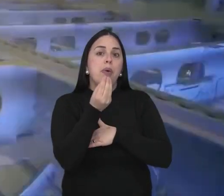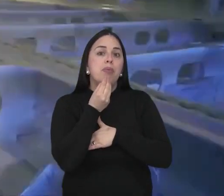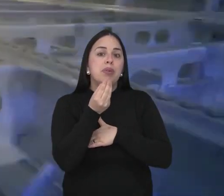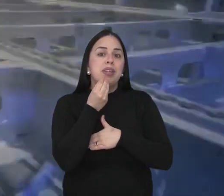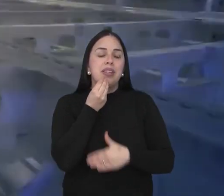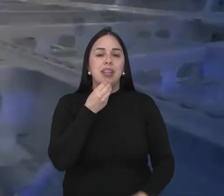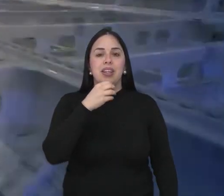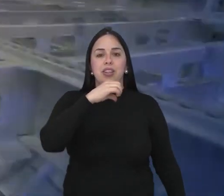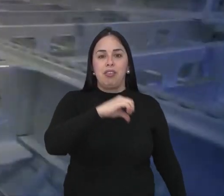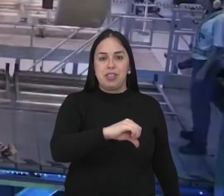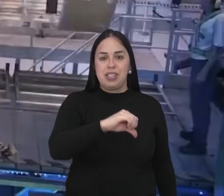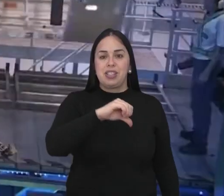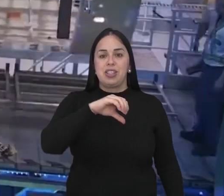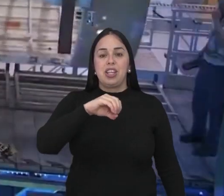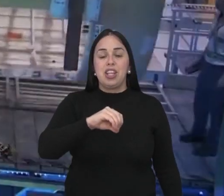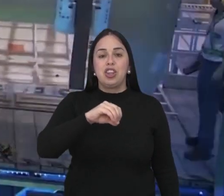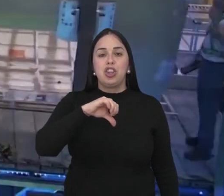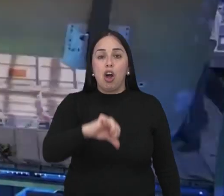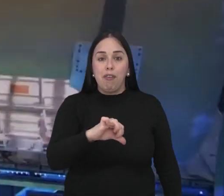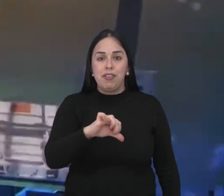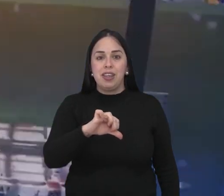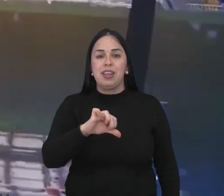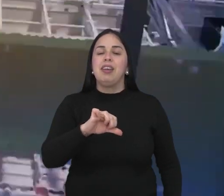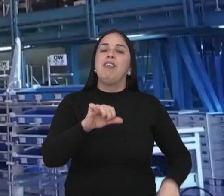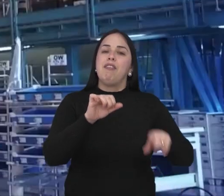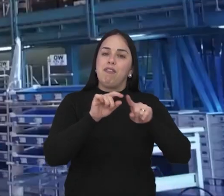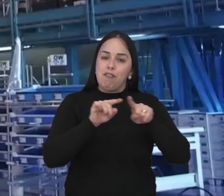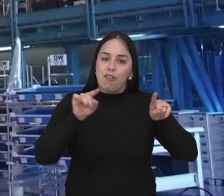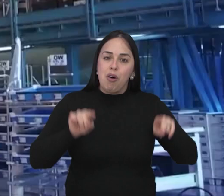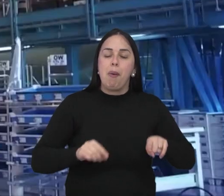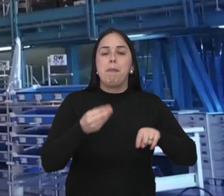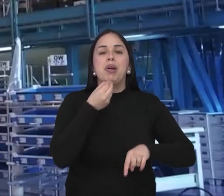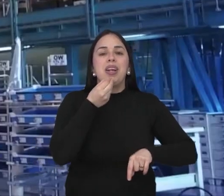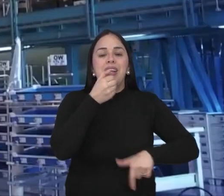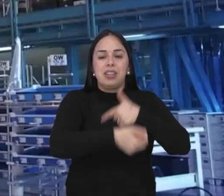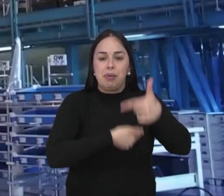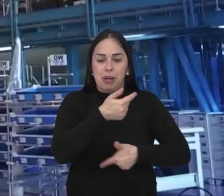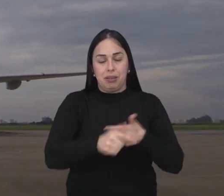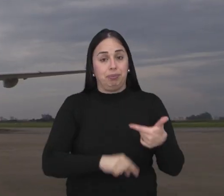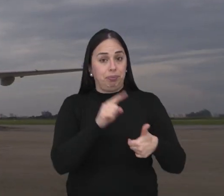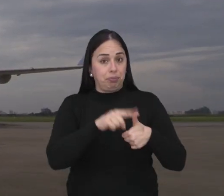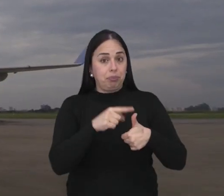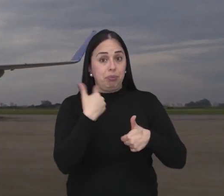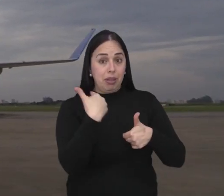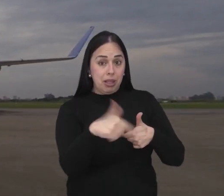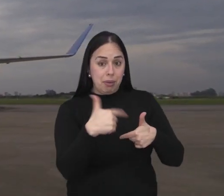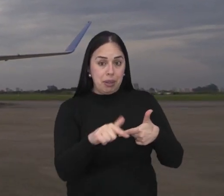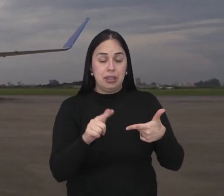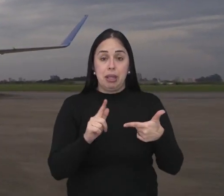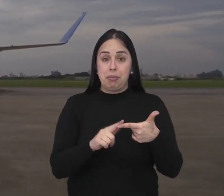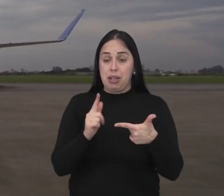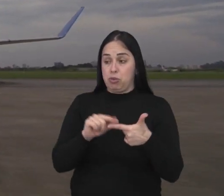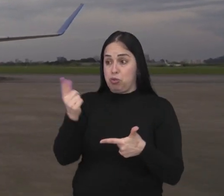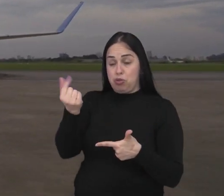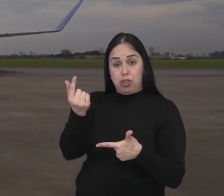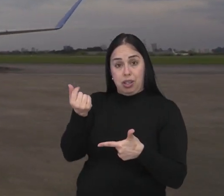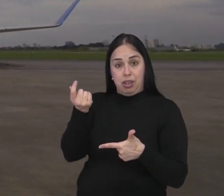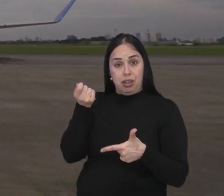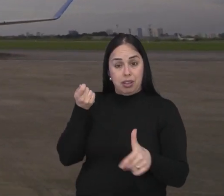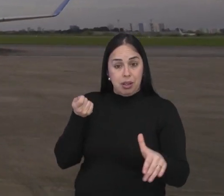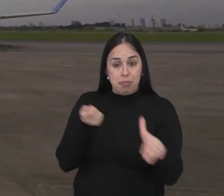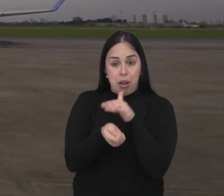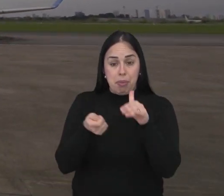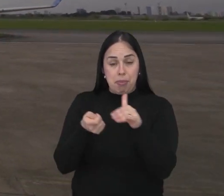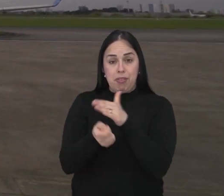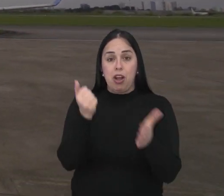que sejam gerados 900 novos postos de trabalho nas fábricas no país. Além dos empregos diretos, o